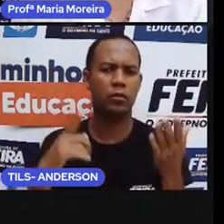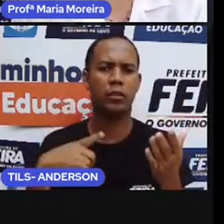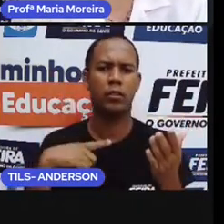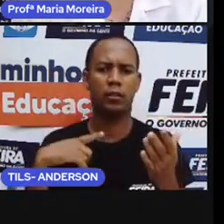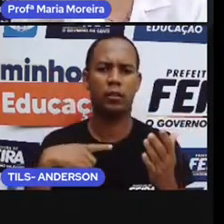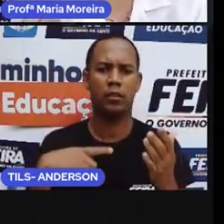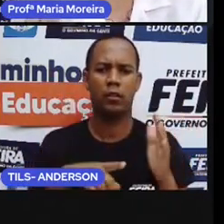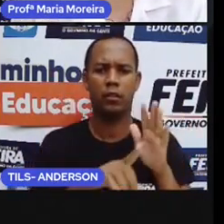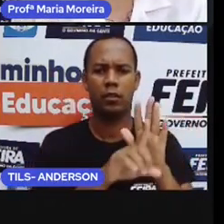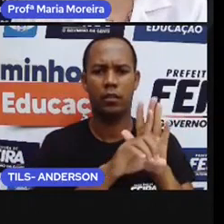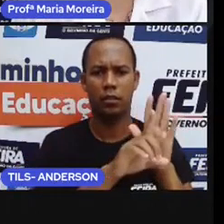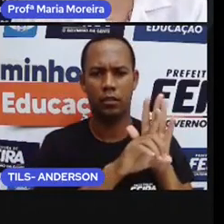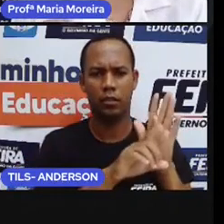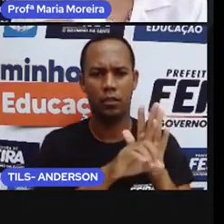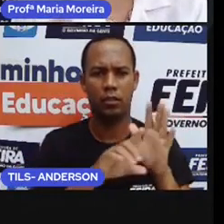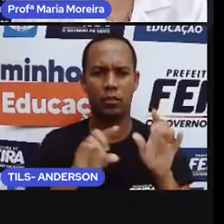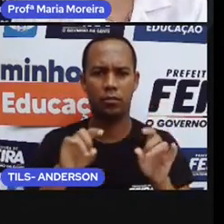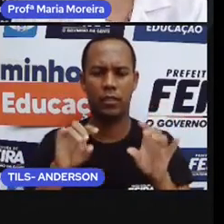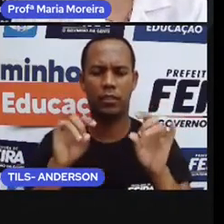educação